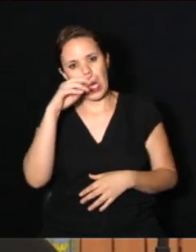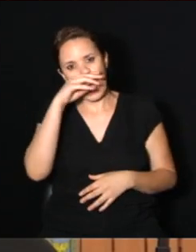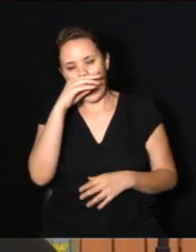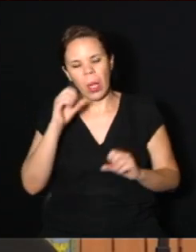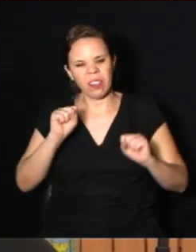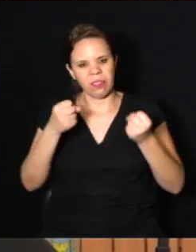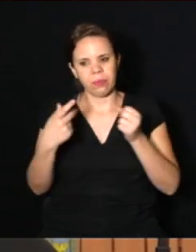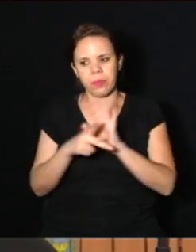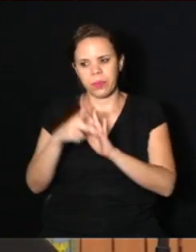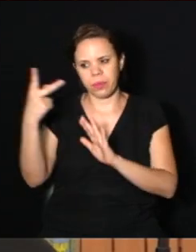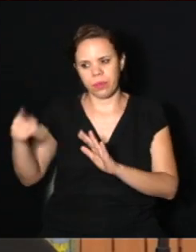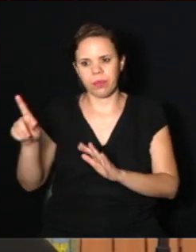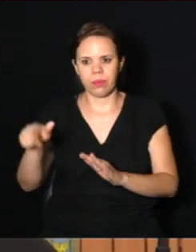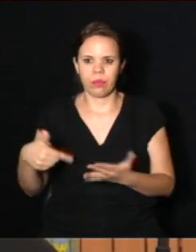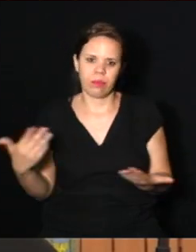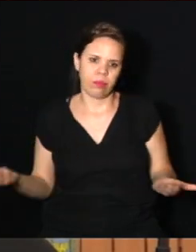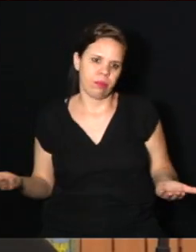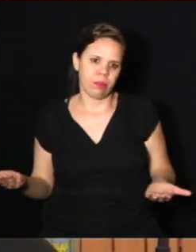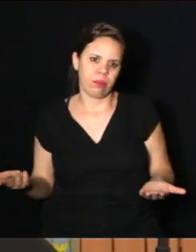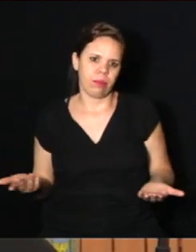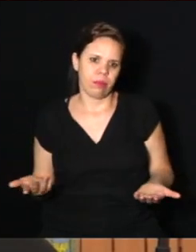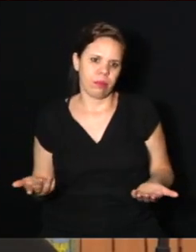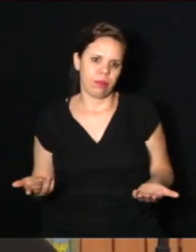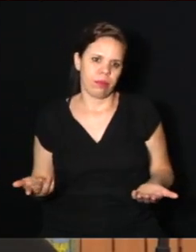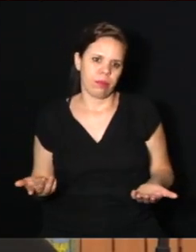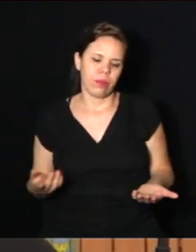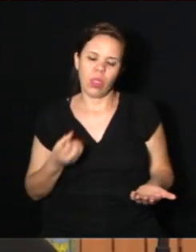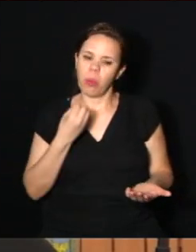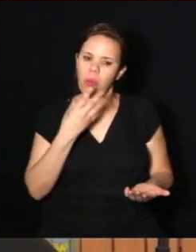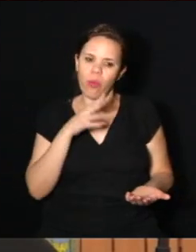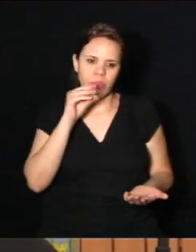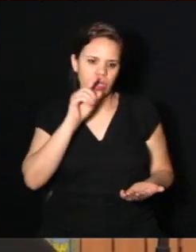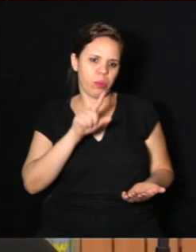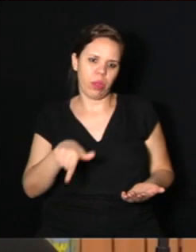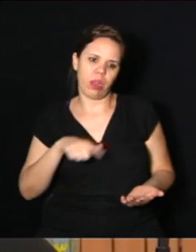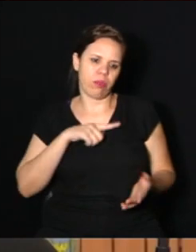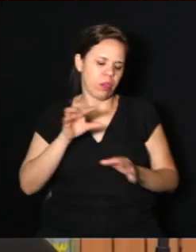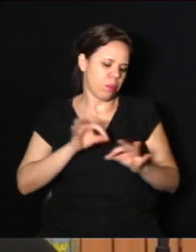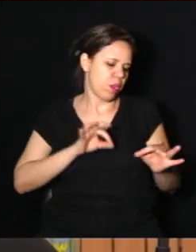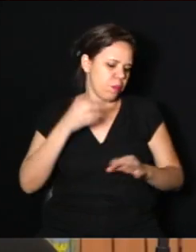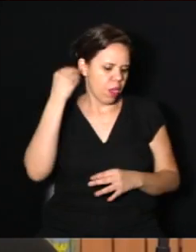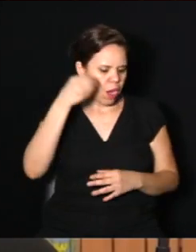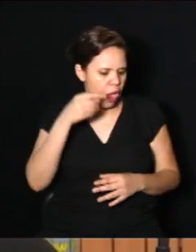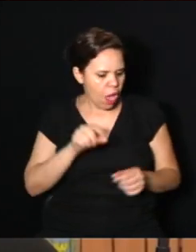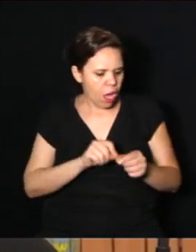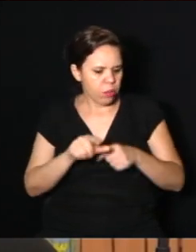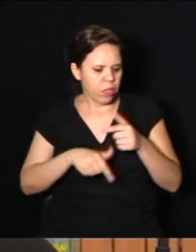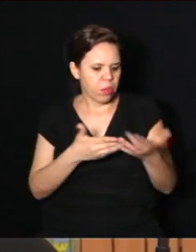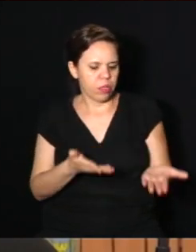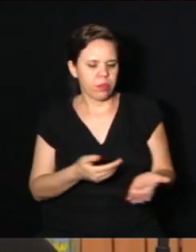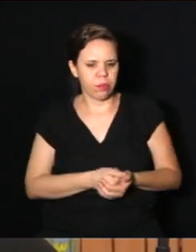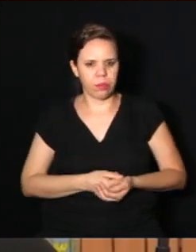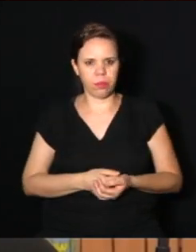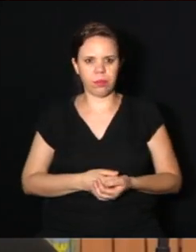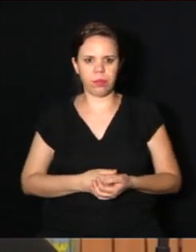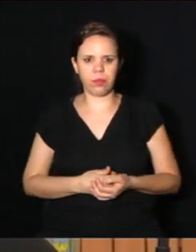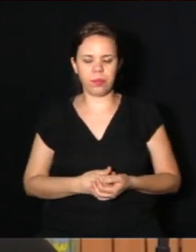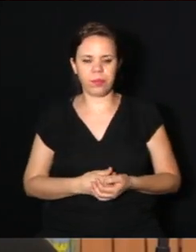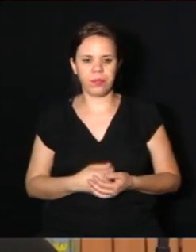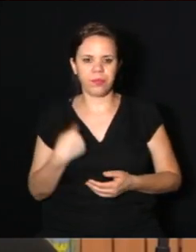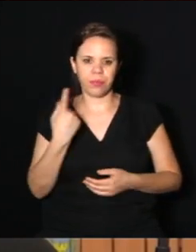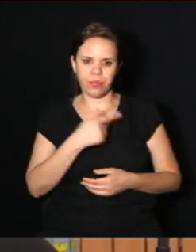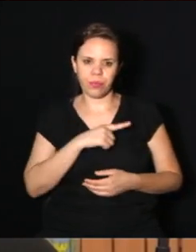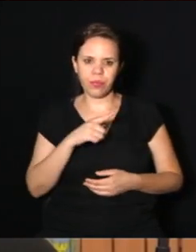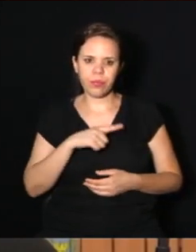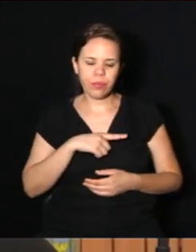esforço deles é grande, porque ali também está bons funcionários, mas não está preparado para aquilo. Então, nós estamos